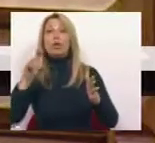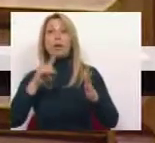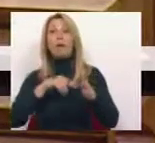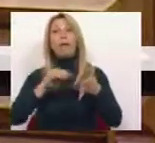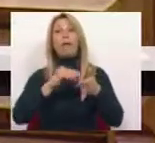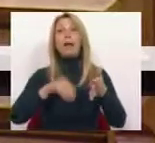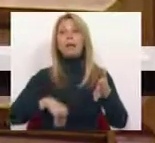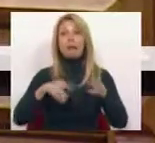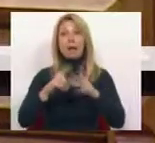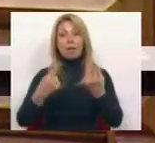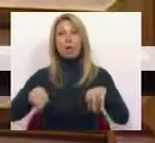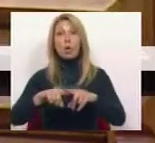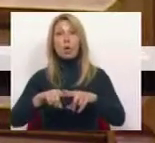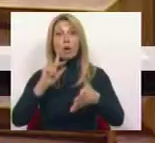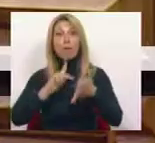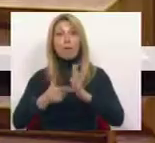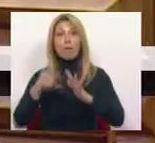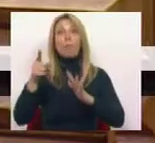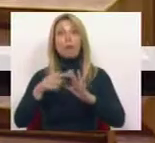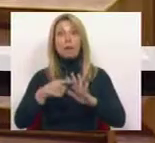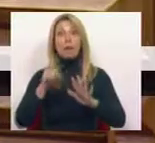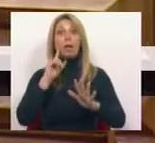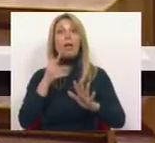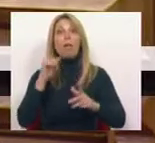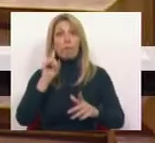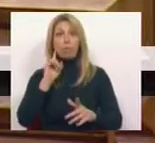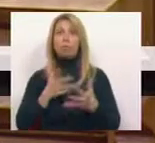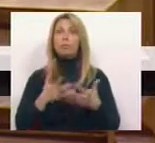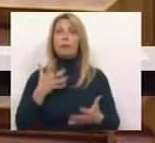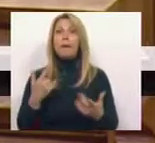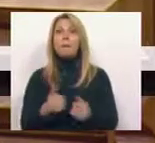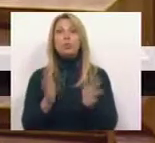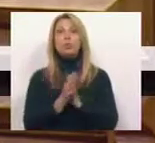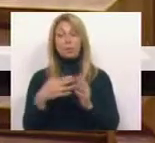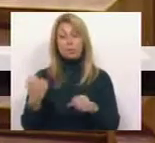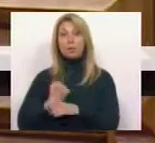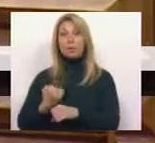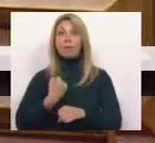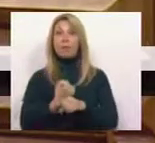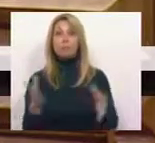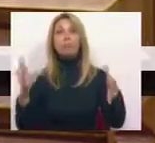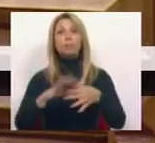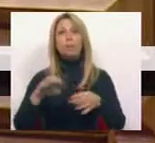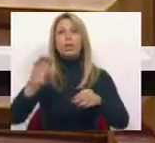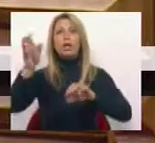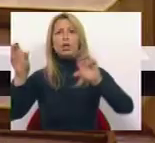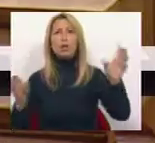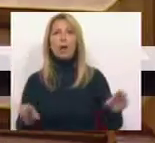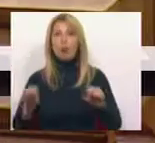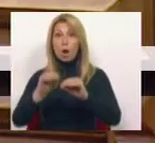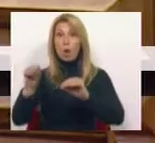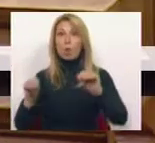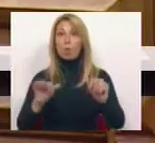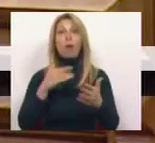1992, foi de extrema importância, mas fundamentais são todas as ações que se tomam ao nível regional e local para